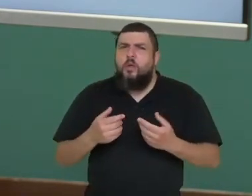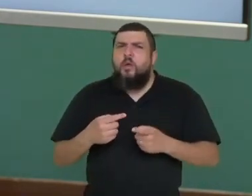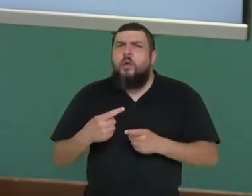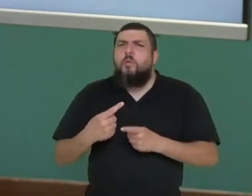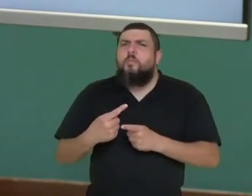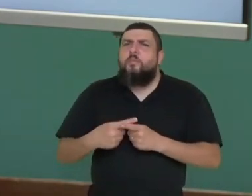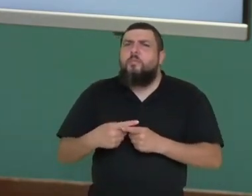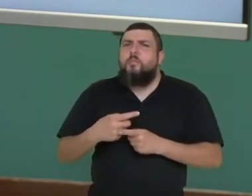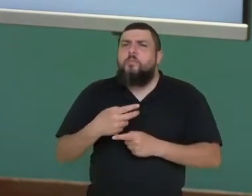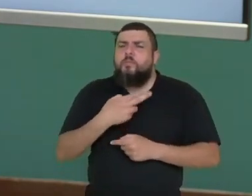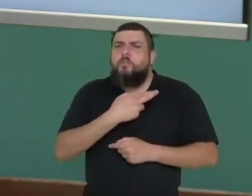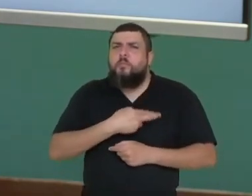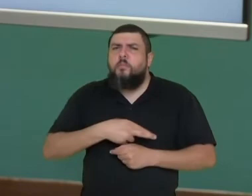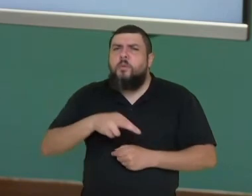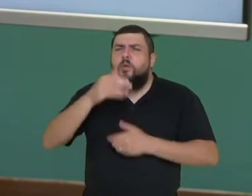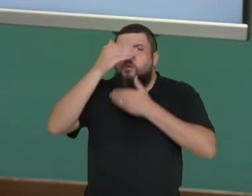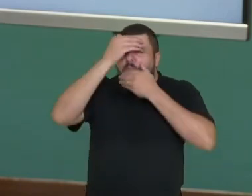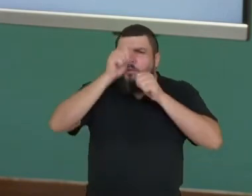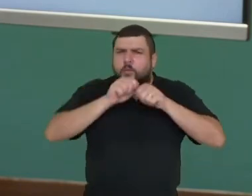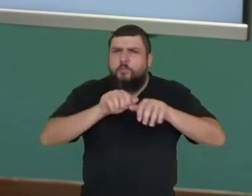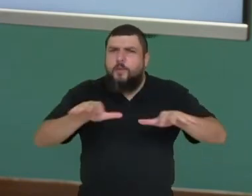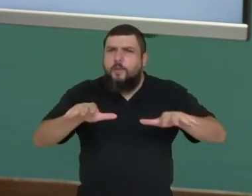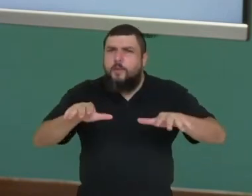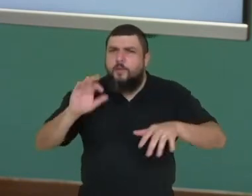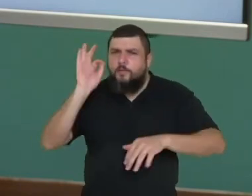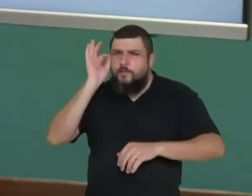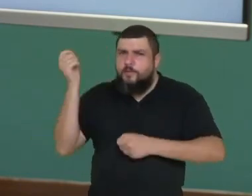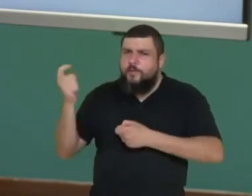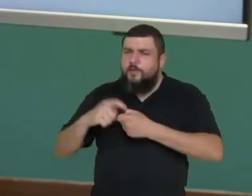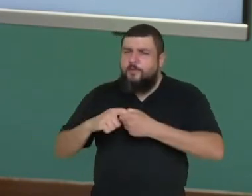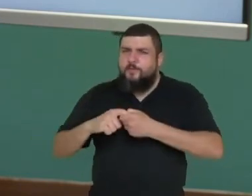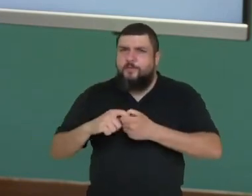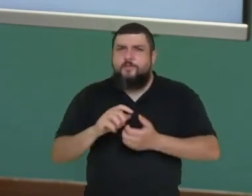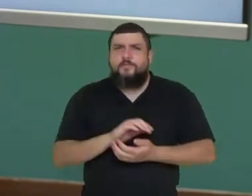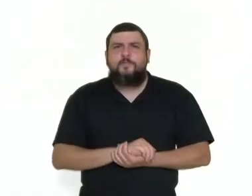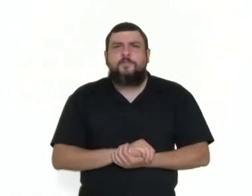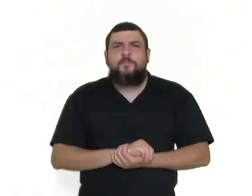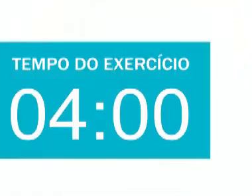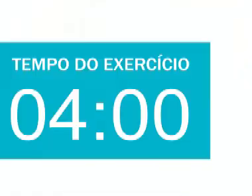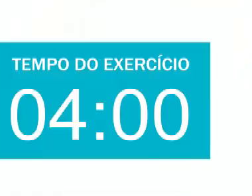dessa expansão muçulmana. Daqui a pouquinho nós voltamos. Corrigimos junto.